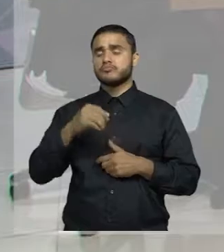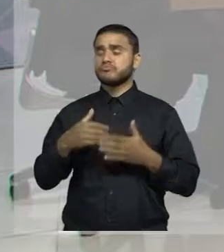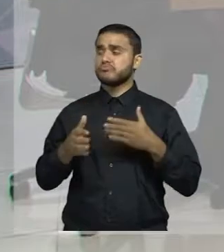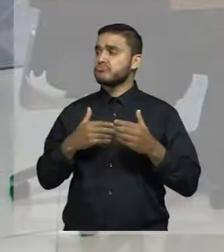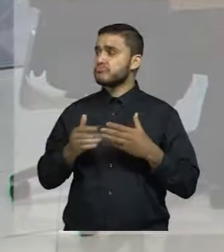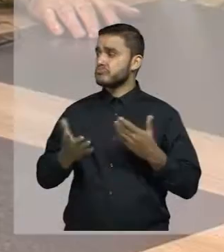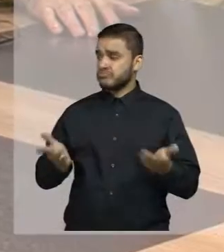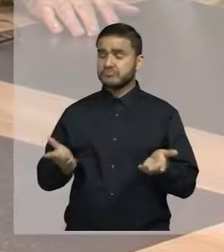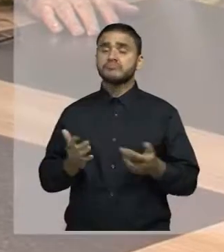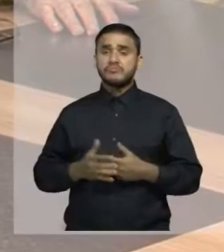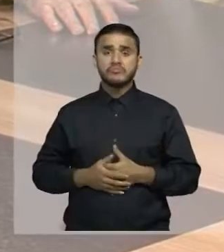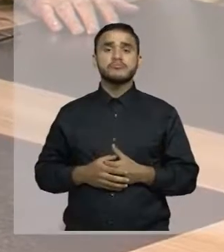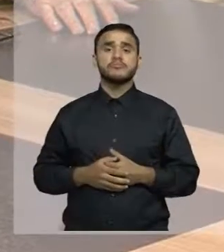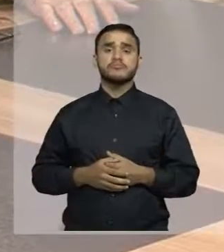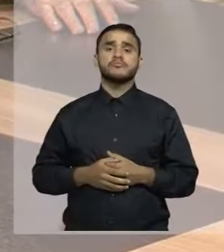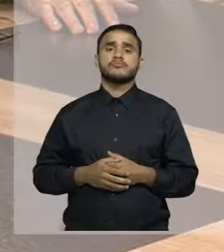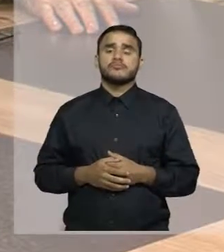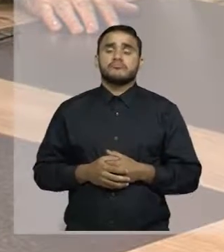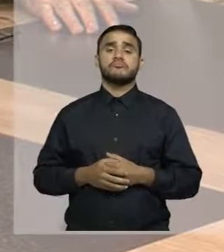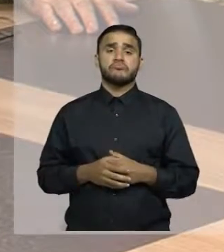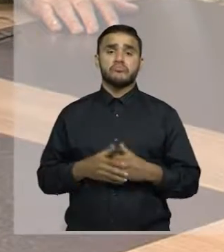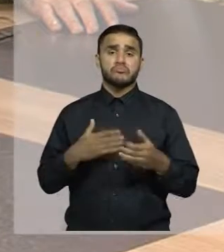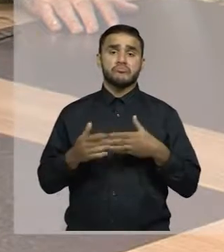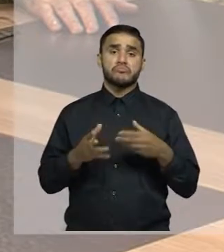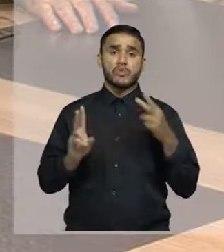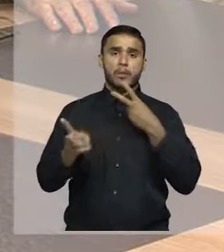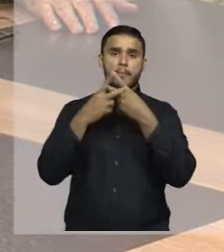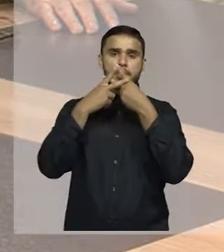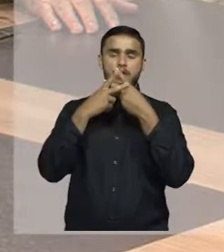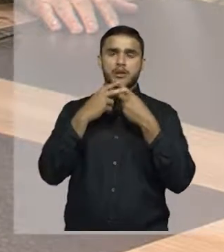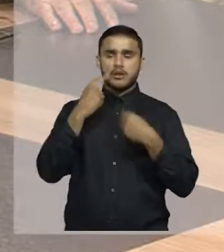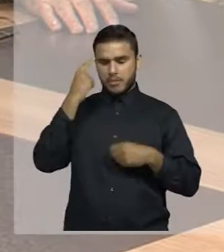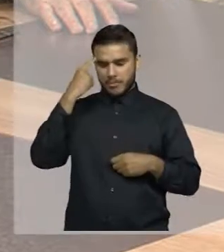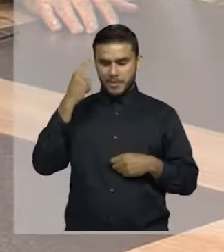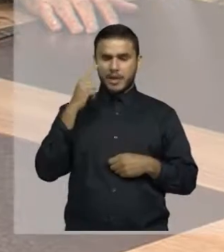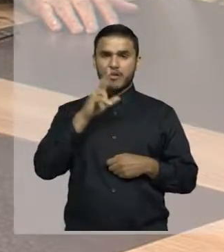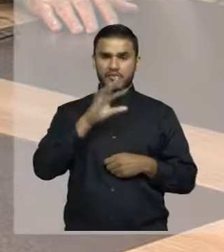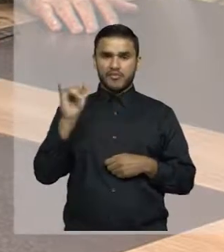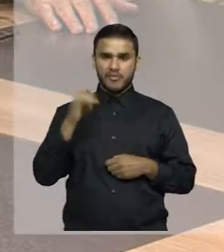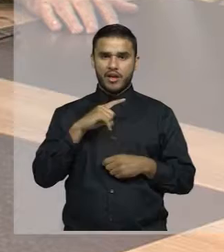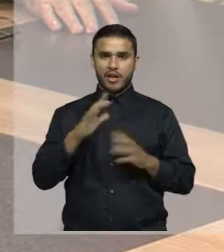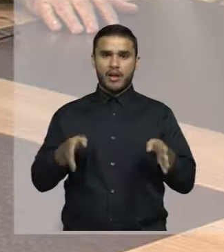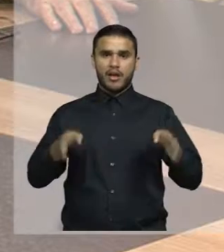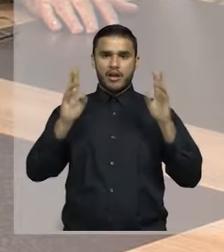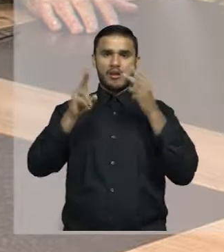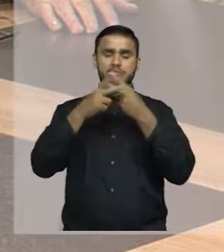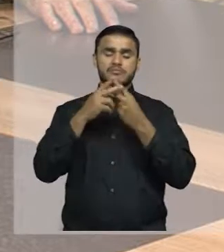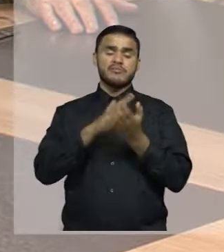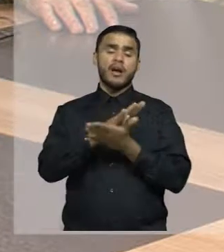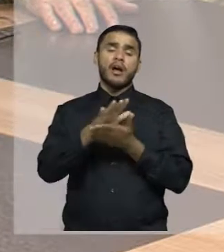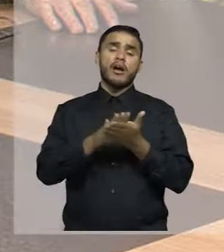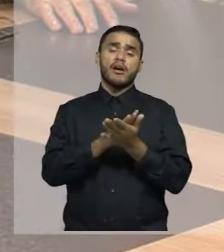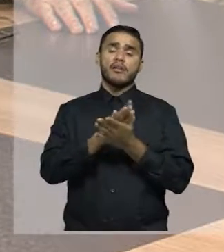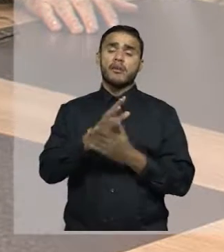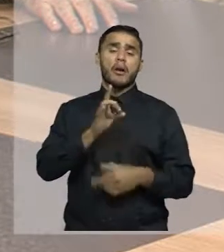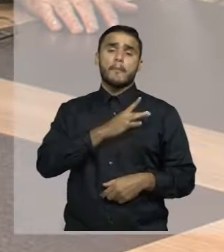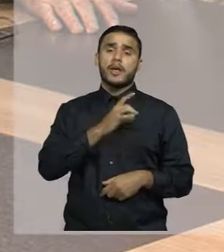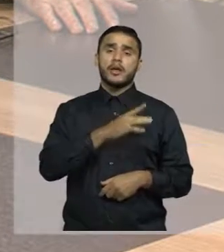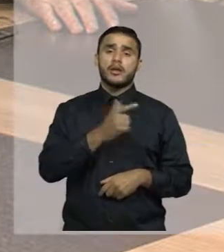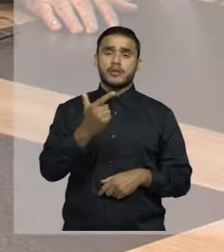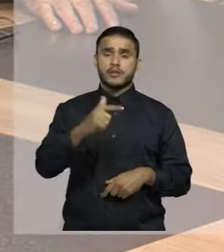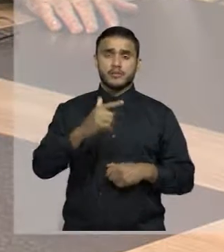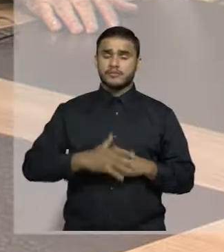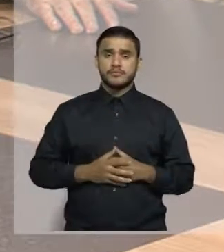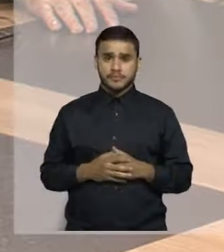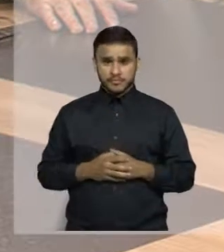fazem diferença nem sequer do tempo, do tamanho da pena. No Brasil tem uma história de aumentar o tamanho das penas. Isso não tem o menor efeito. Lei